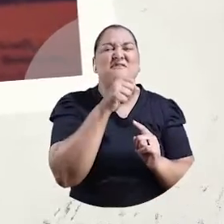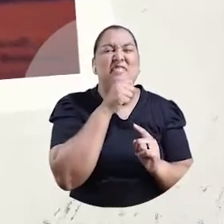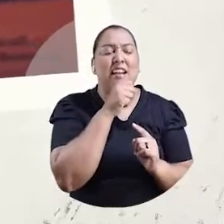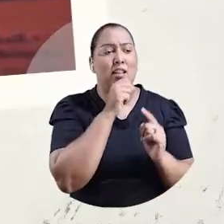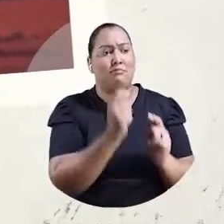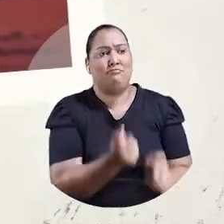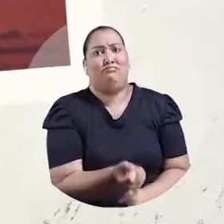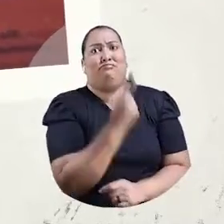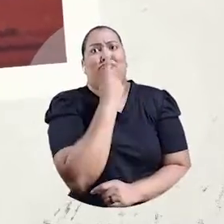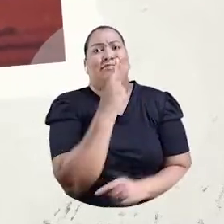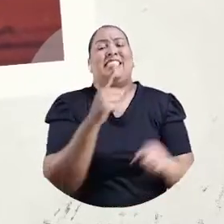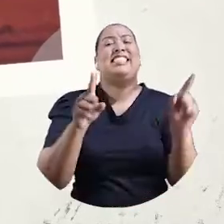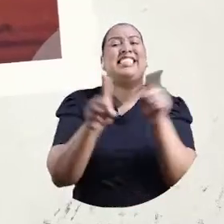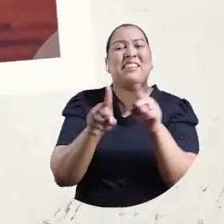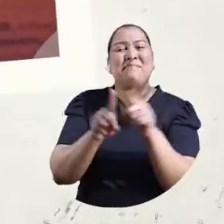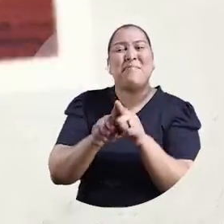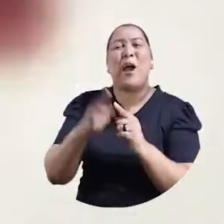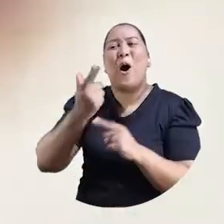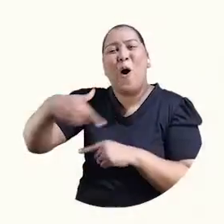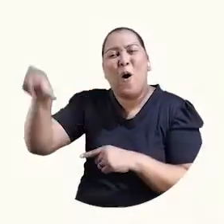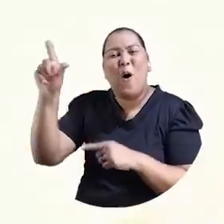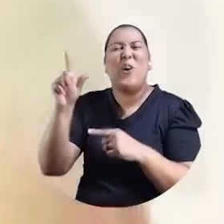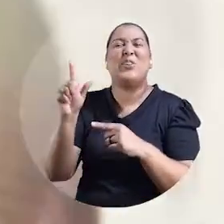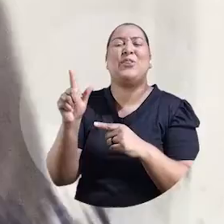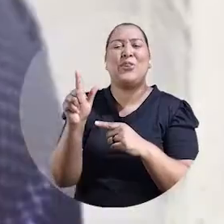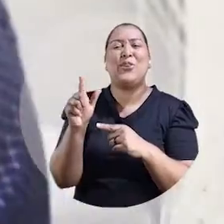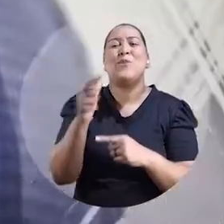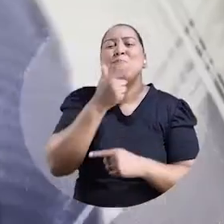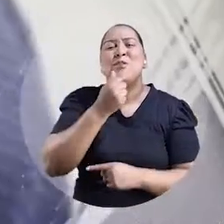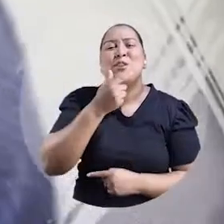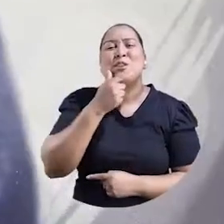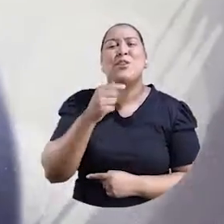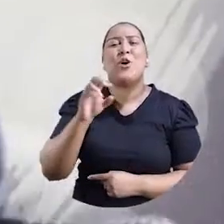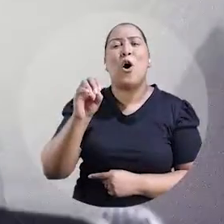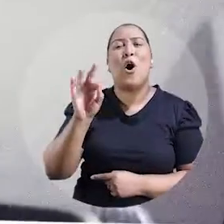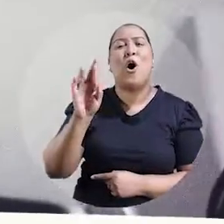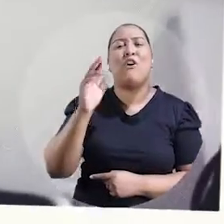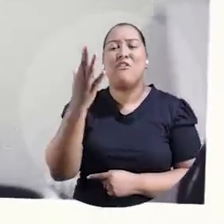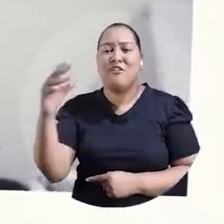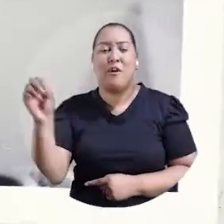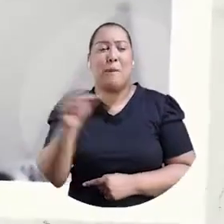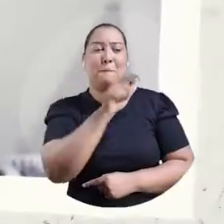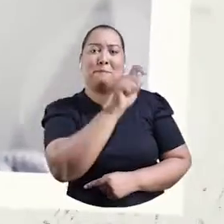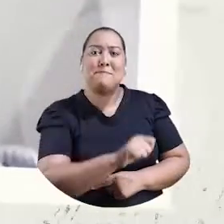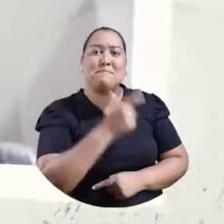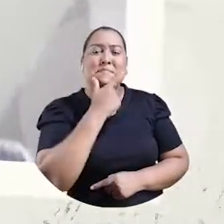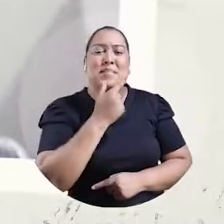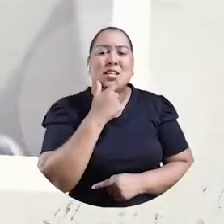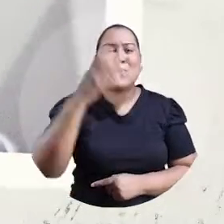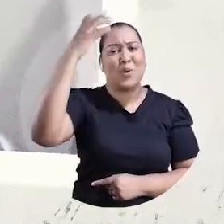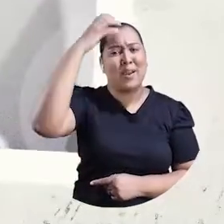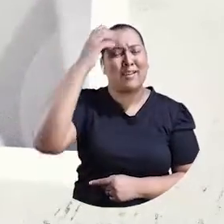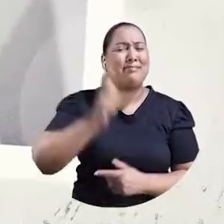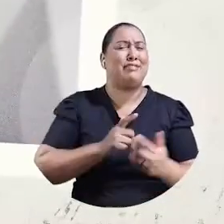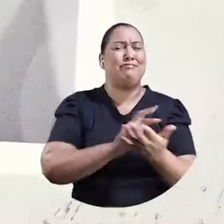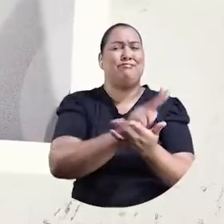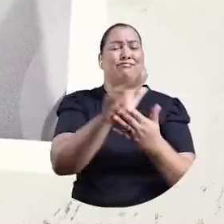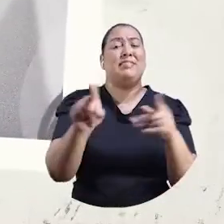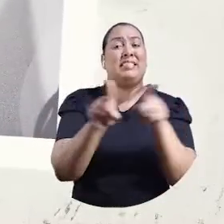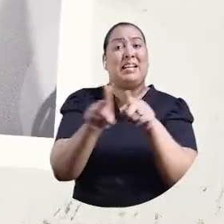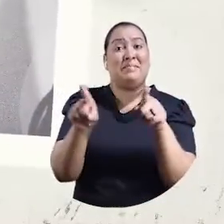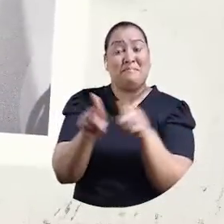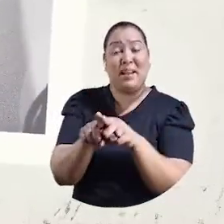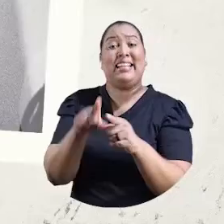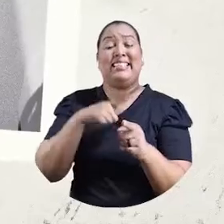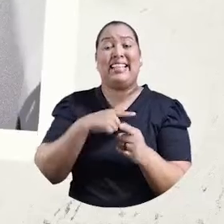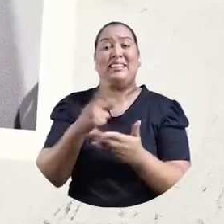Bugrinho, Uma Maneira Simples de Voar e o lançamento O Menino Órfão e o Menino Rei. além dos livros de poesia,